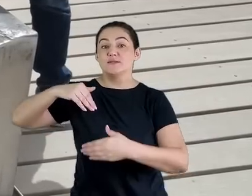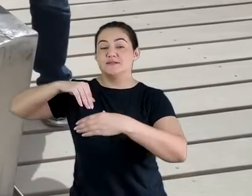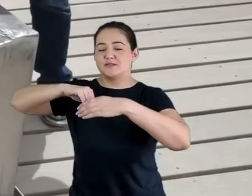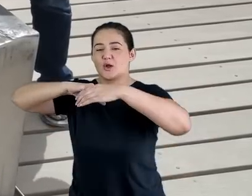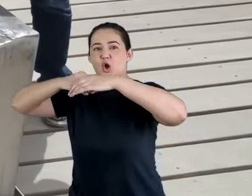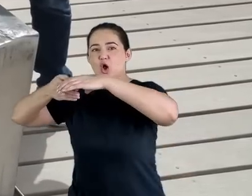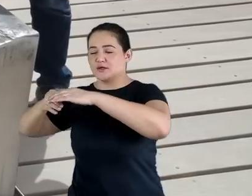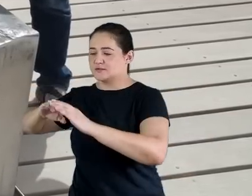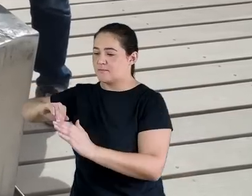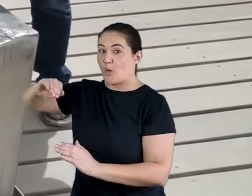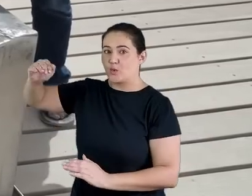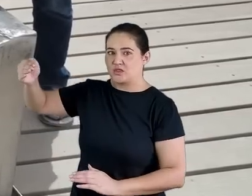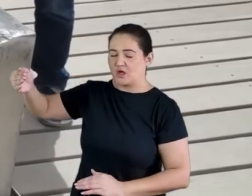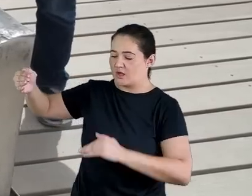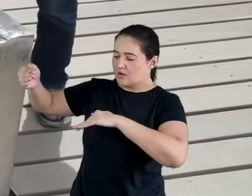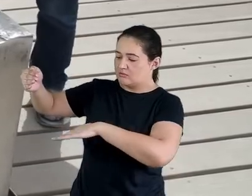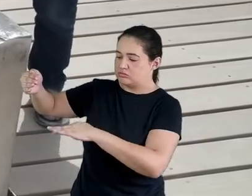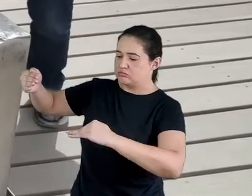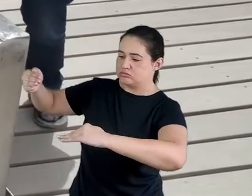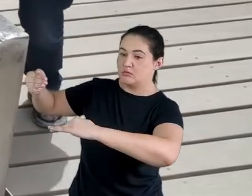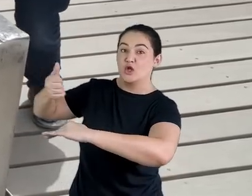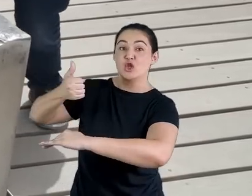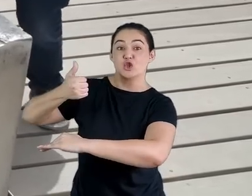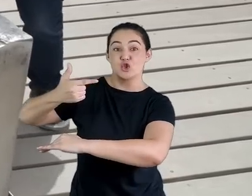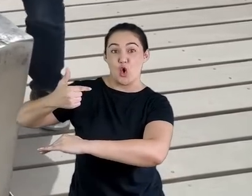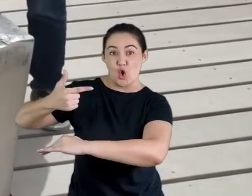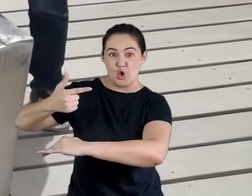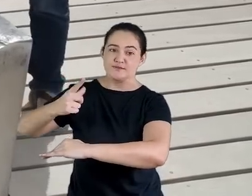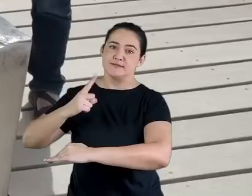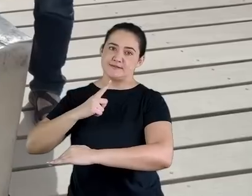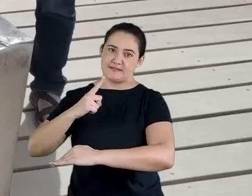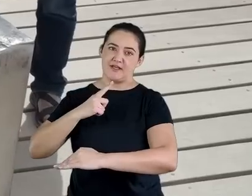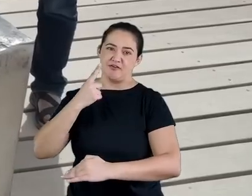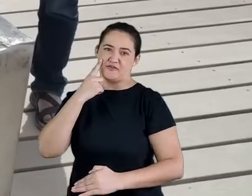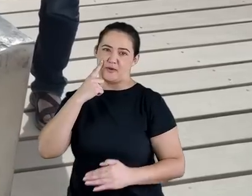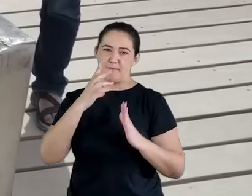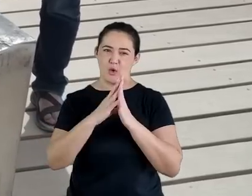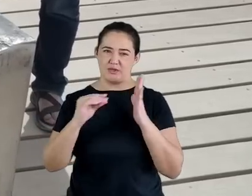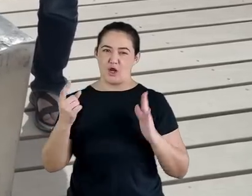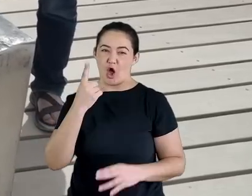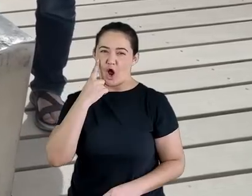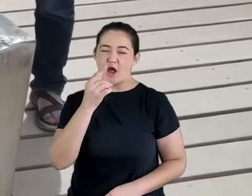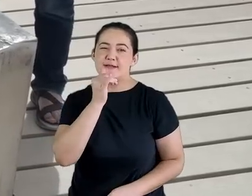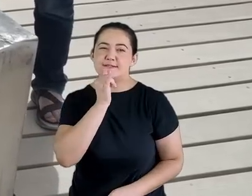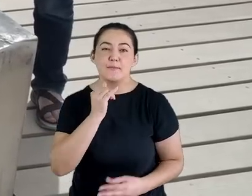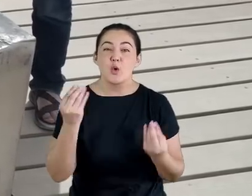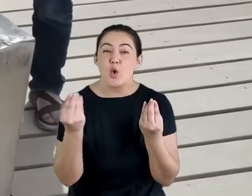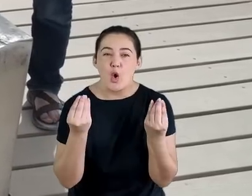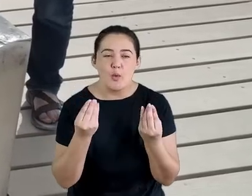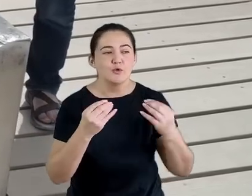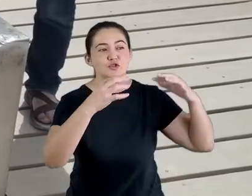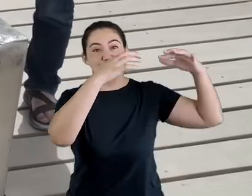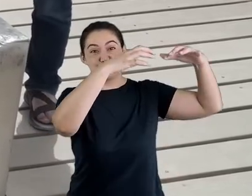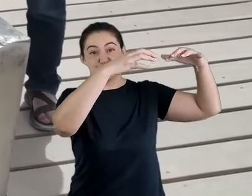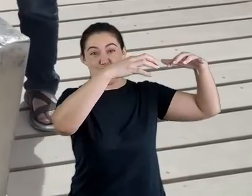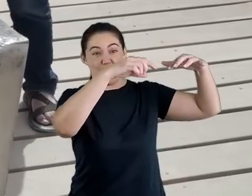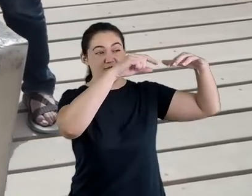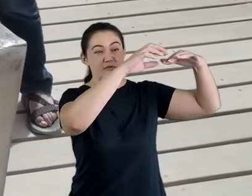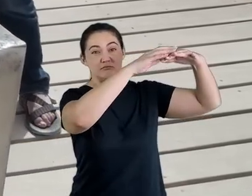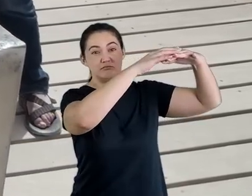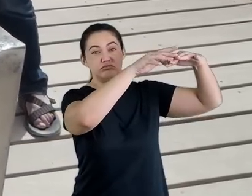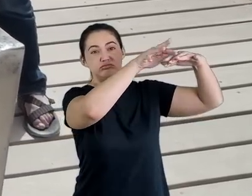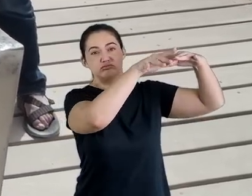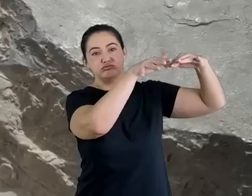ver aqui os buracos no modelo. Assim, quando chovia na encosta, as inundações paravam